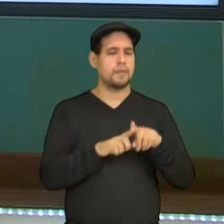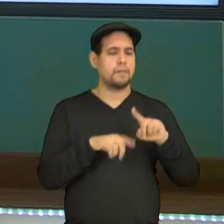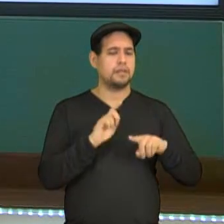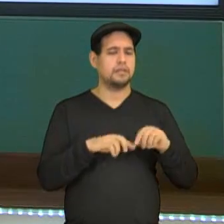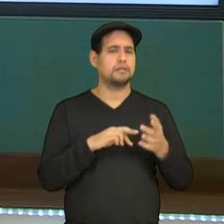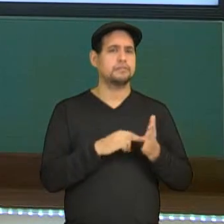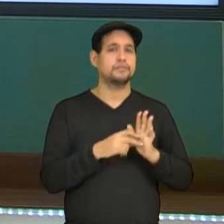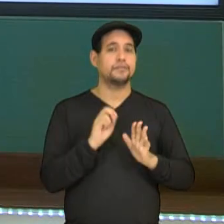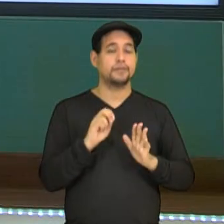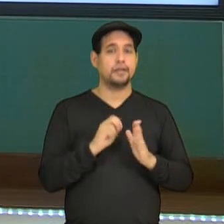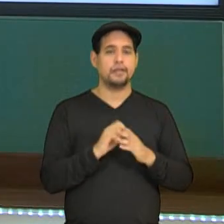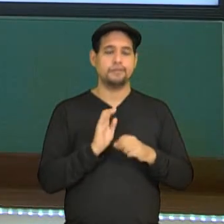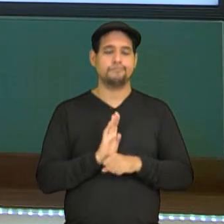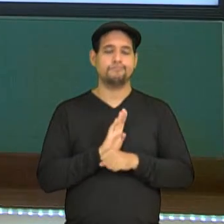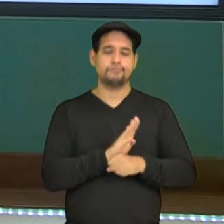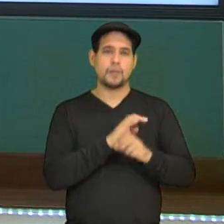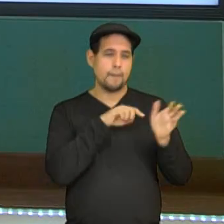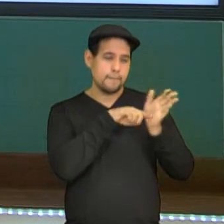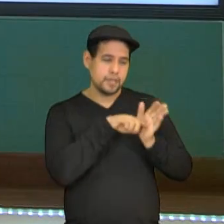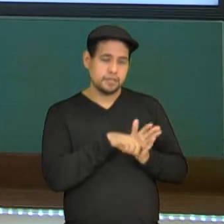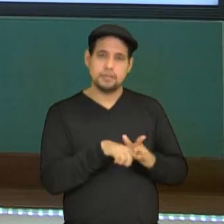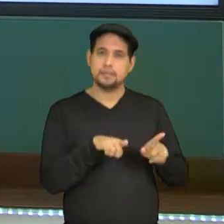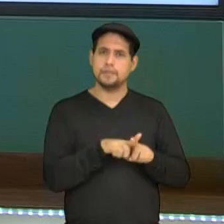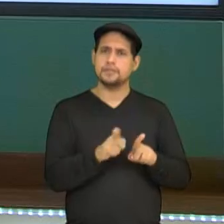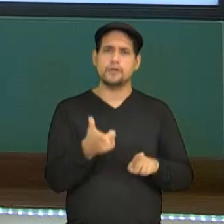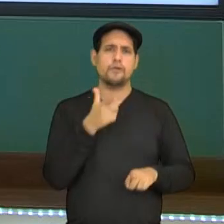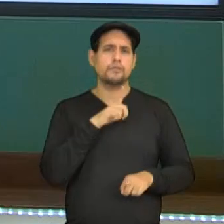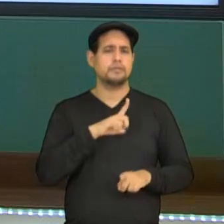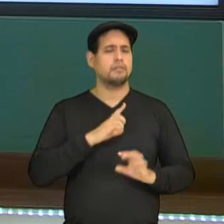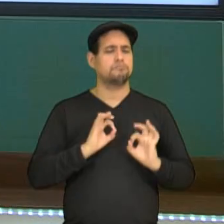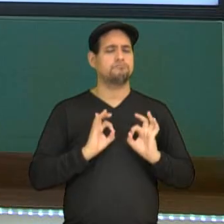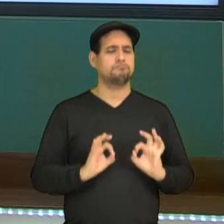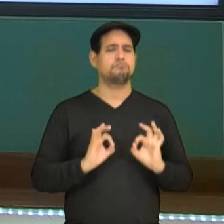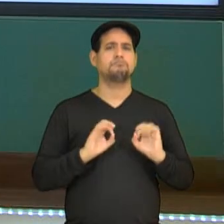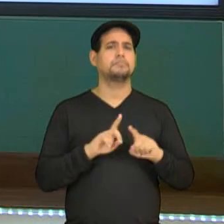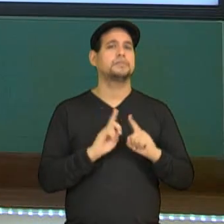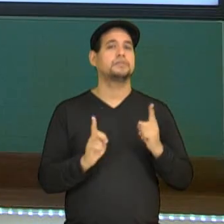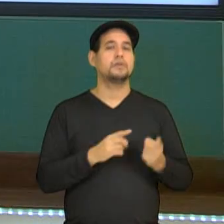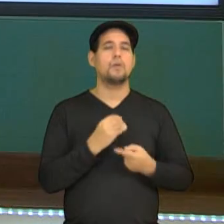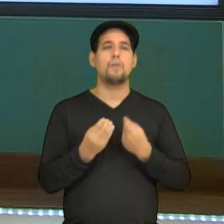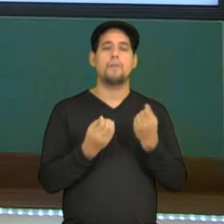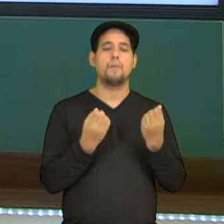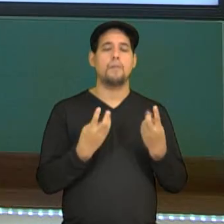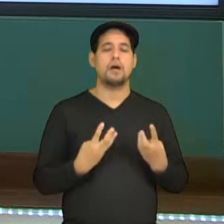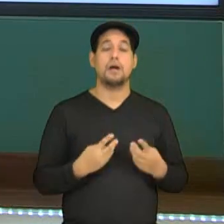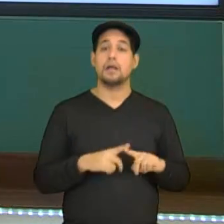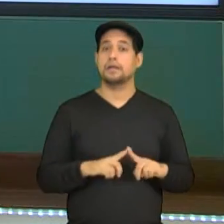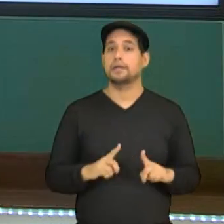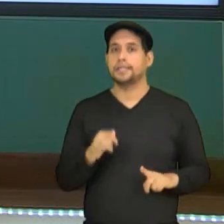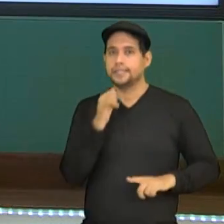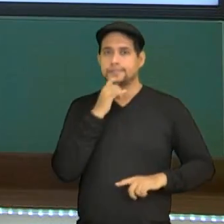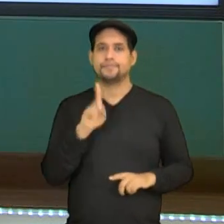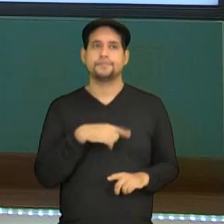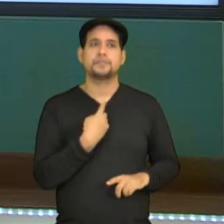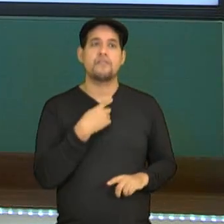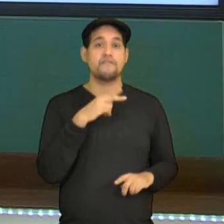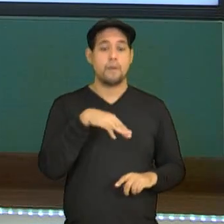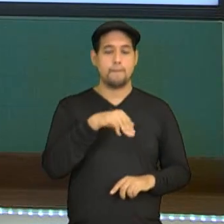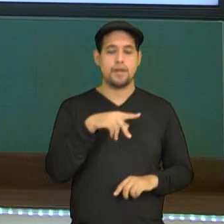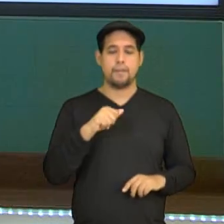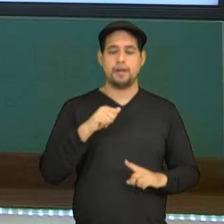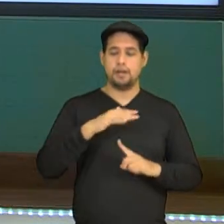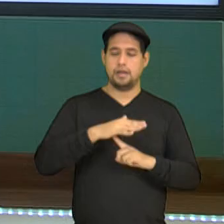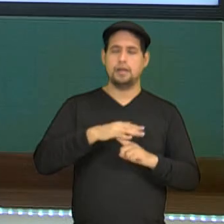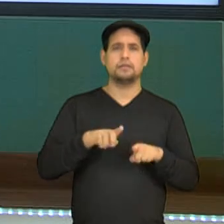material sirva de subsídio, pesquisa, para que você consiga ter a certeza do que você está dimensionando. Quando olhamos o mapinha do